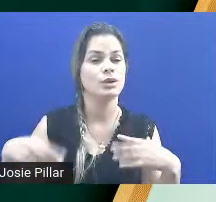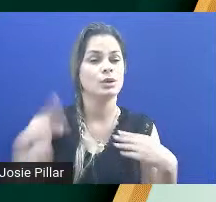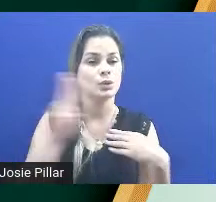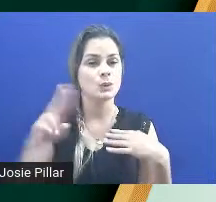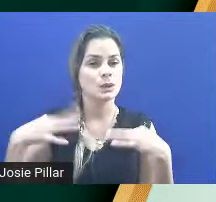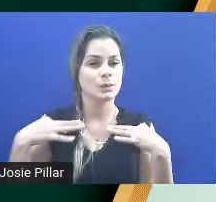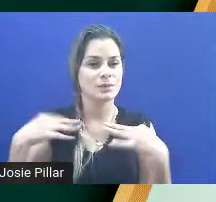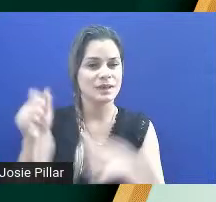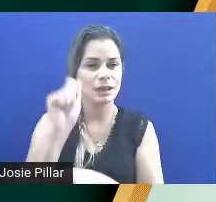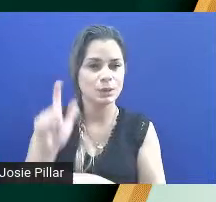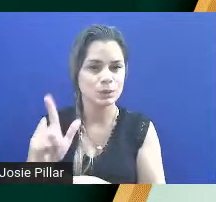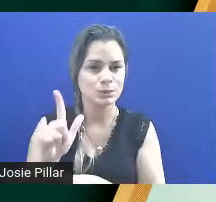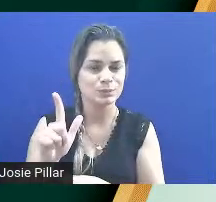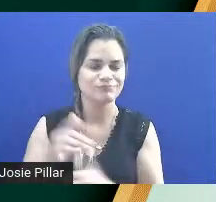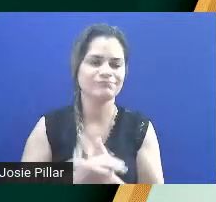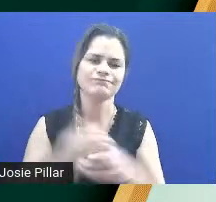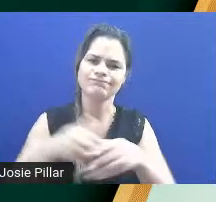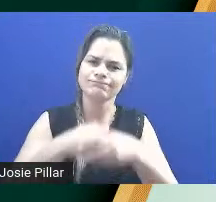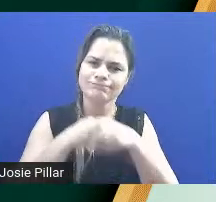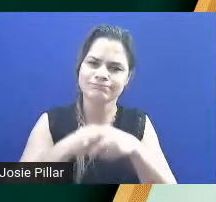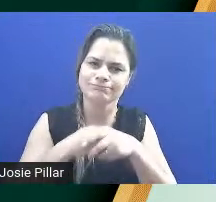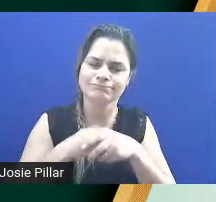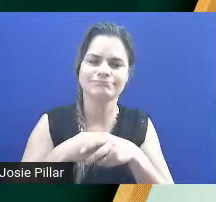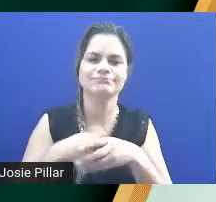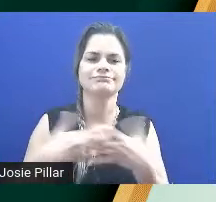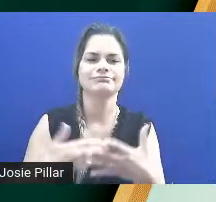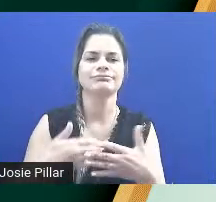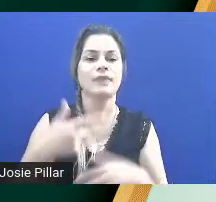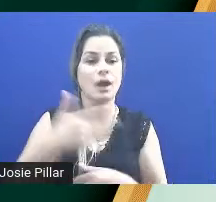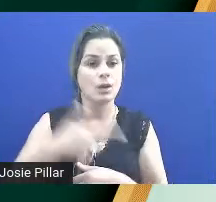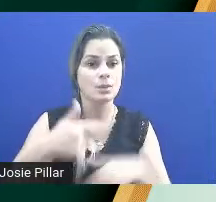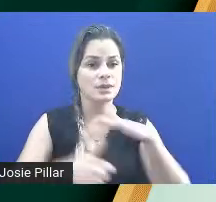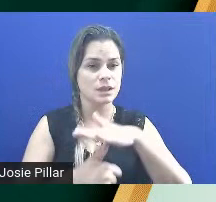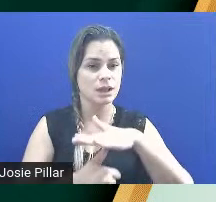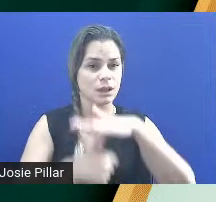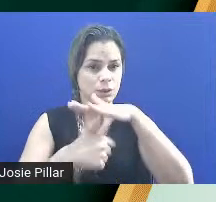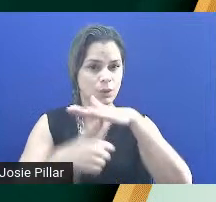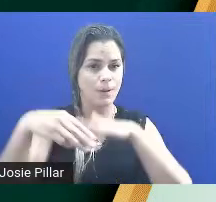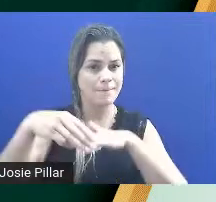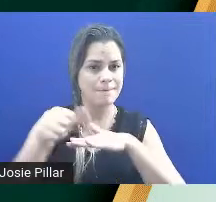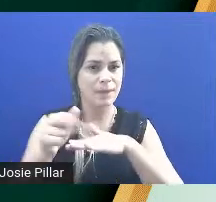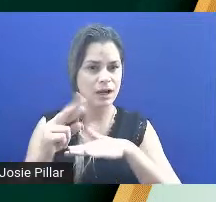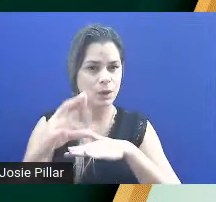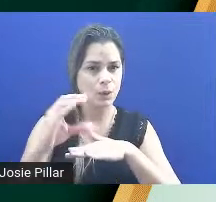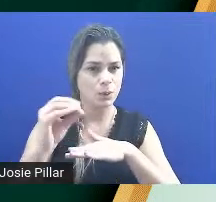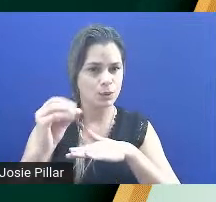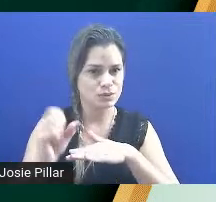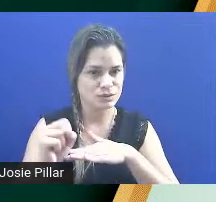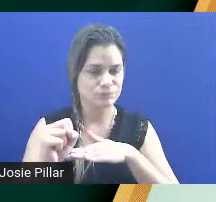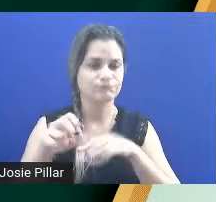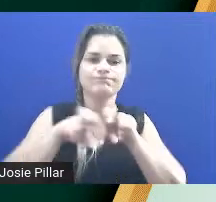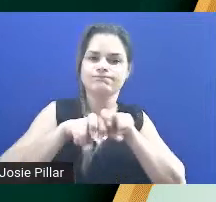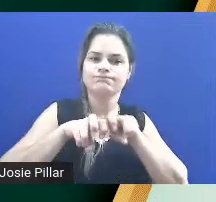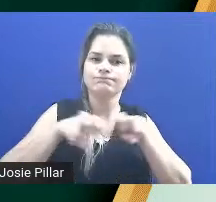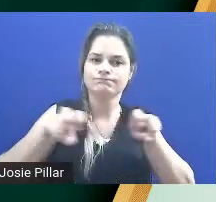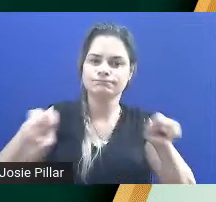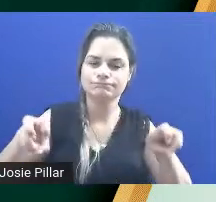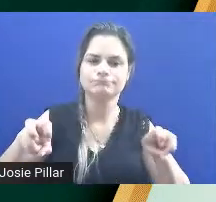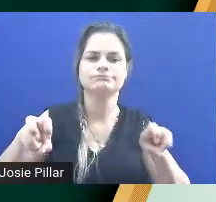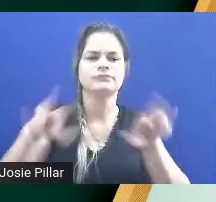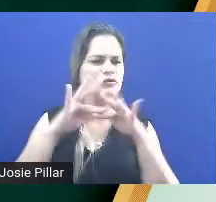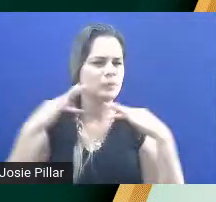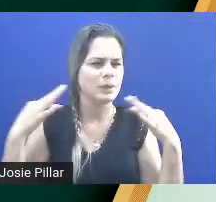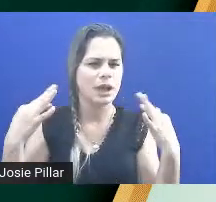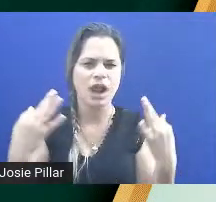azul. Cumprimento inicialmente o senhor vice-reitor, professor Marcos Queiroz, componentes da mesa virtual,